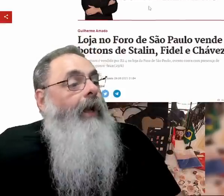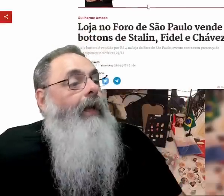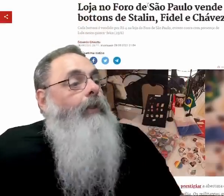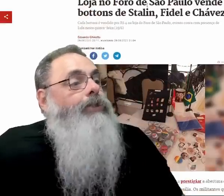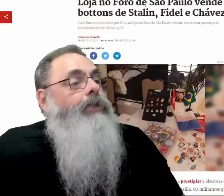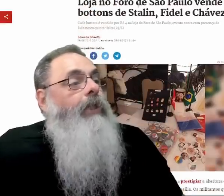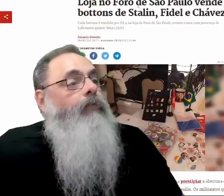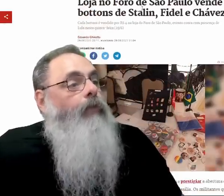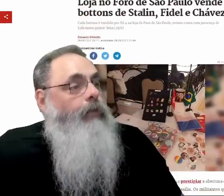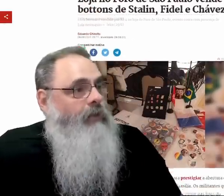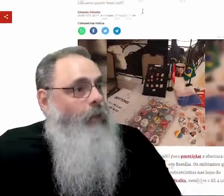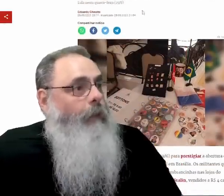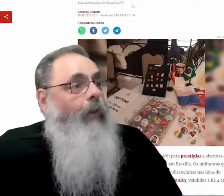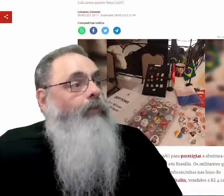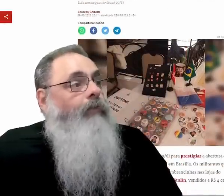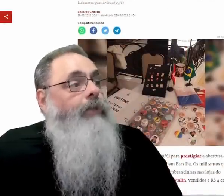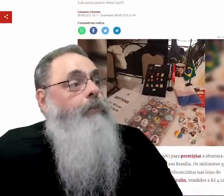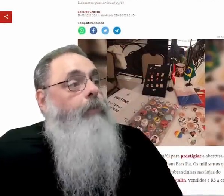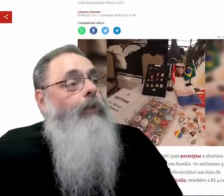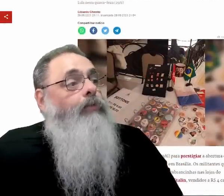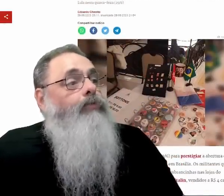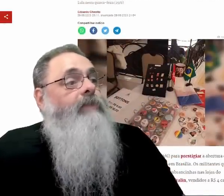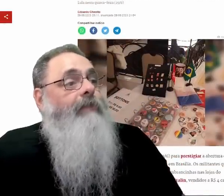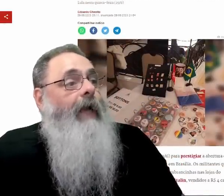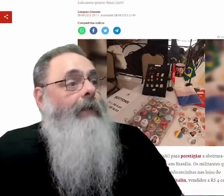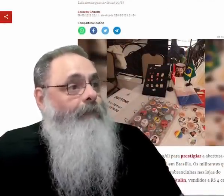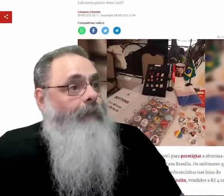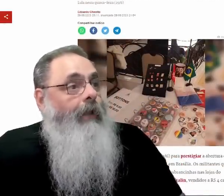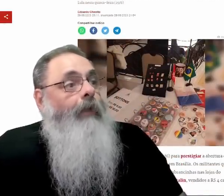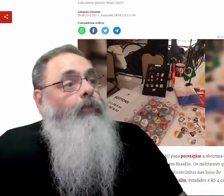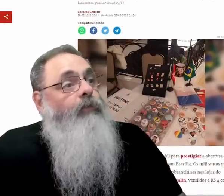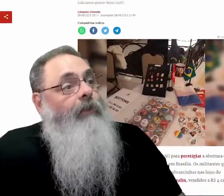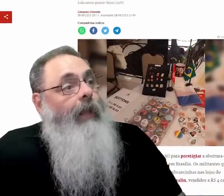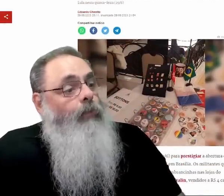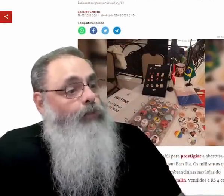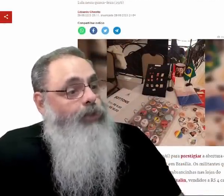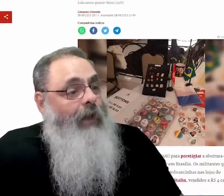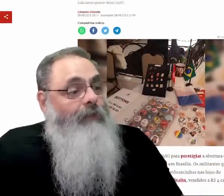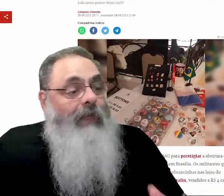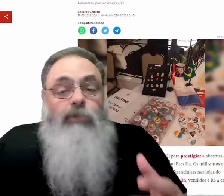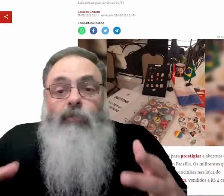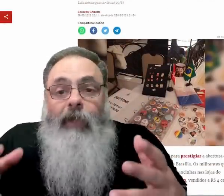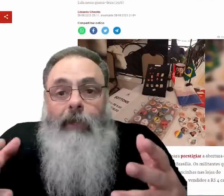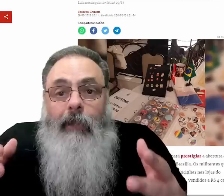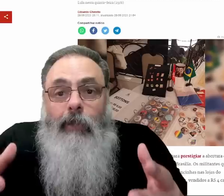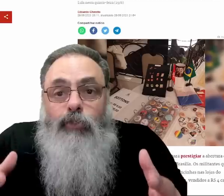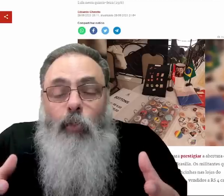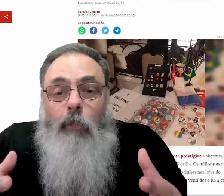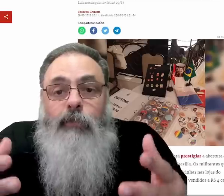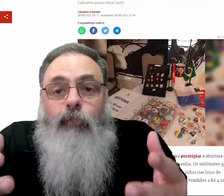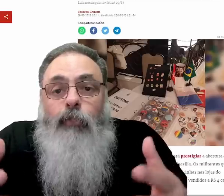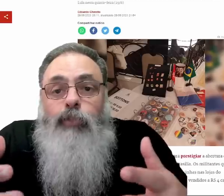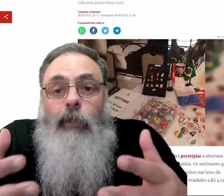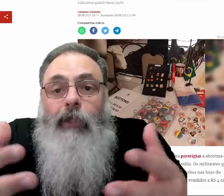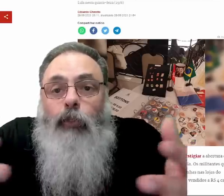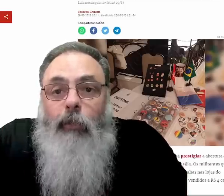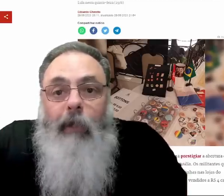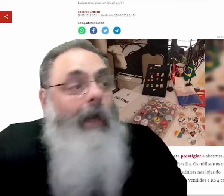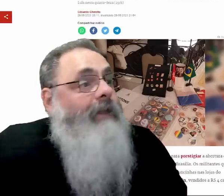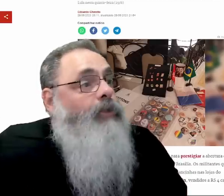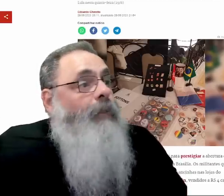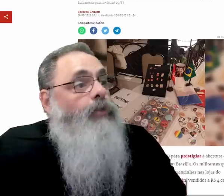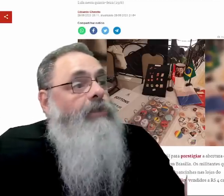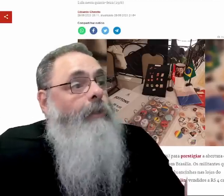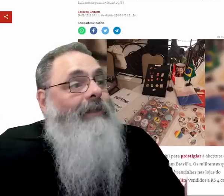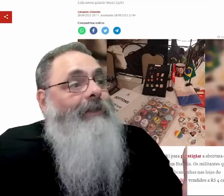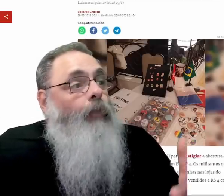a lojinha do fórum de São Paulo vem de Botas do Stalin do Fidel do chá eles vendem isso como se fosse um ídolo